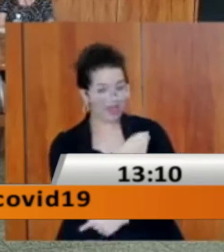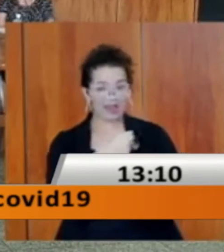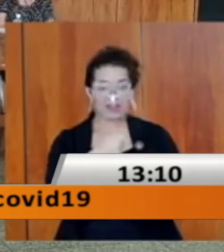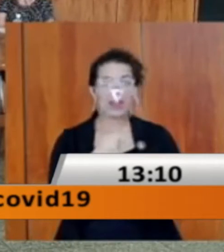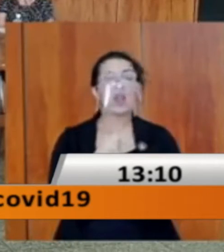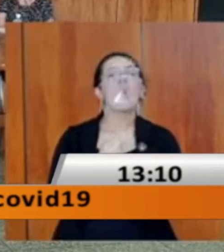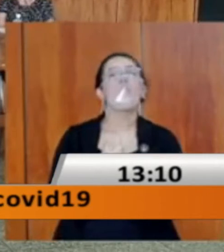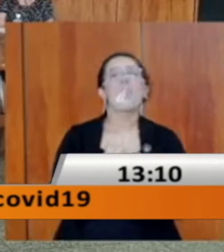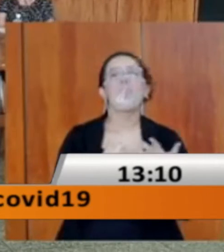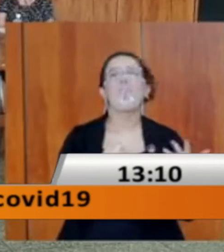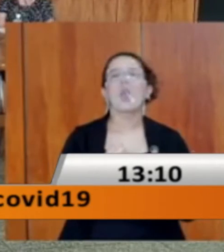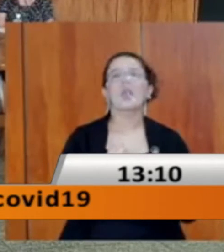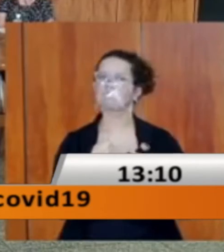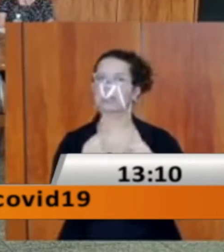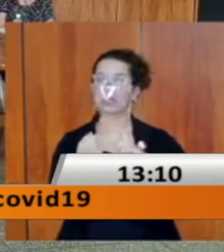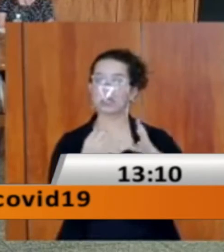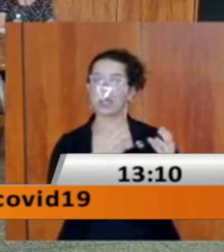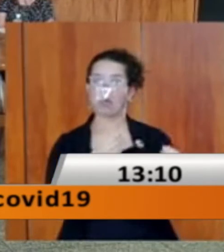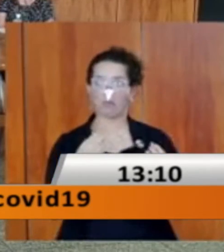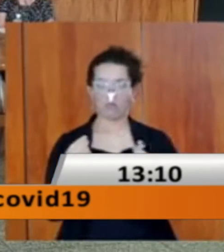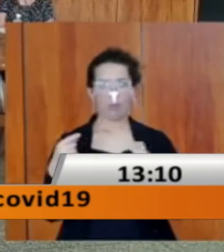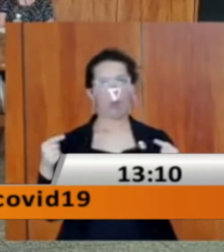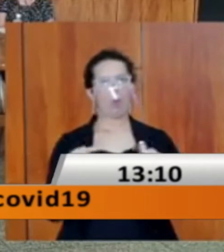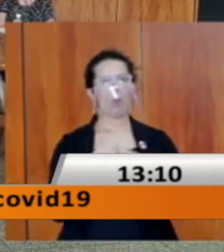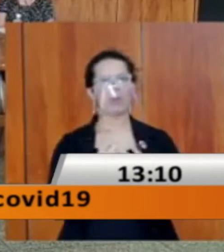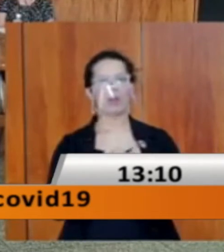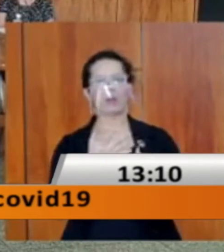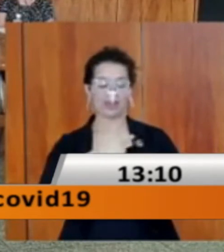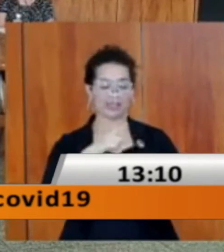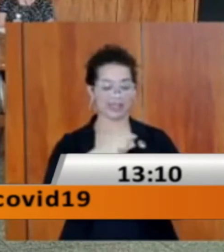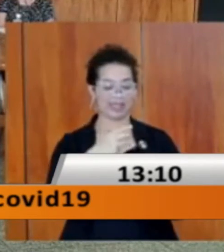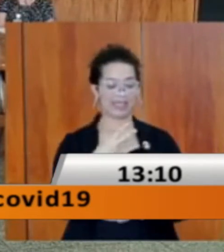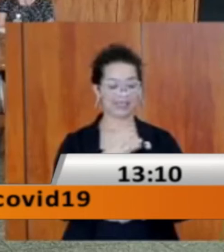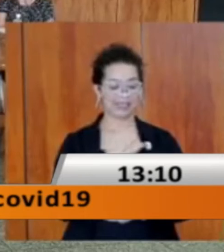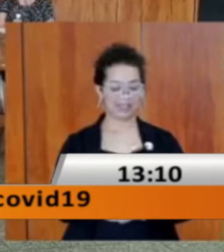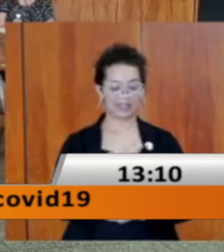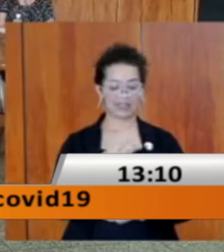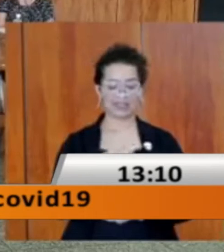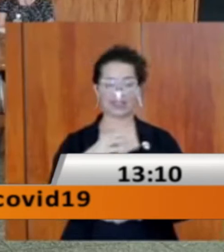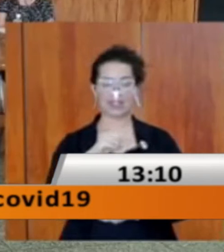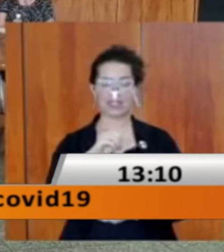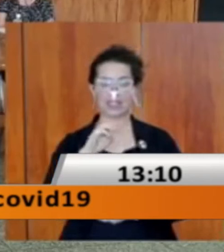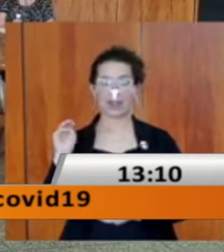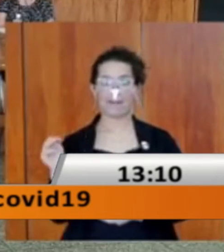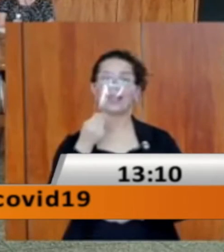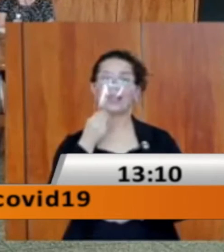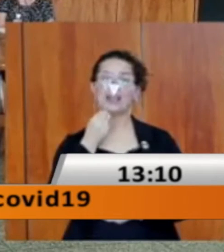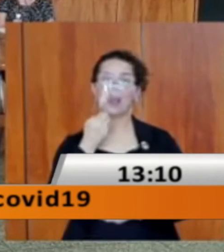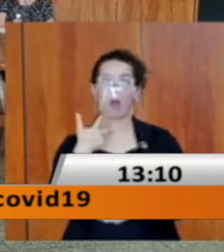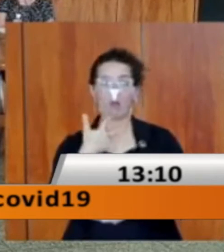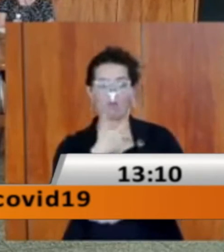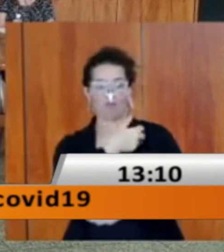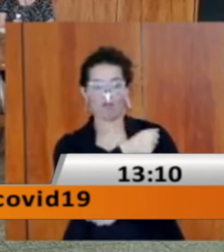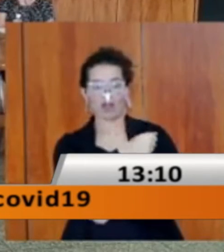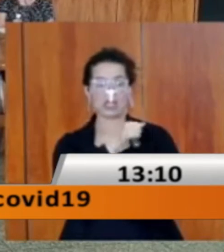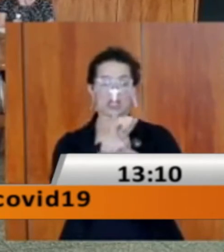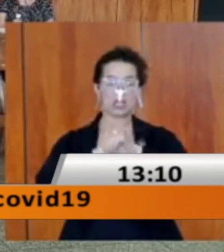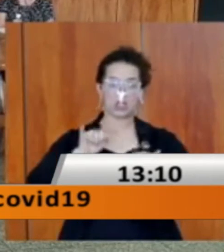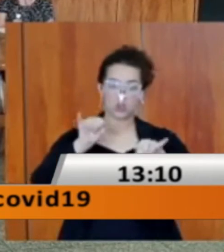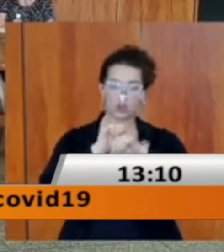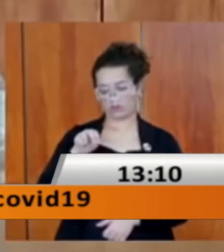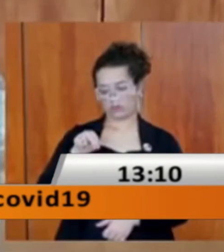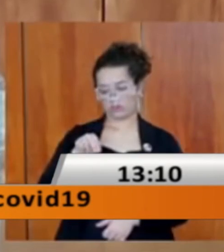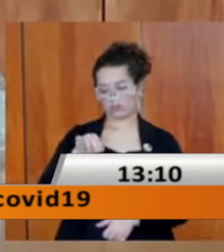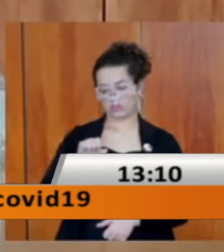para poder fazer o atendimento, aliado aos 330 milhões de vacinas que o Ministério da Saúde divulgou recentemente estar